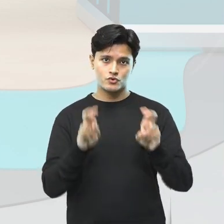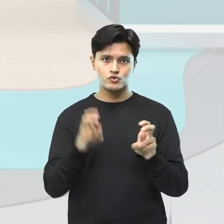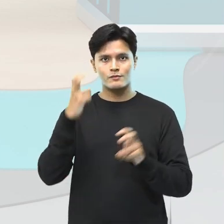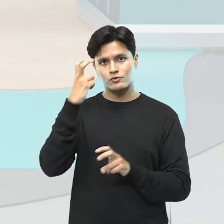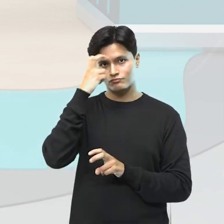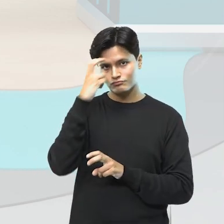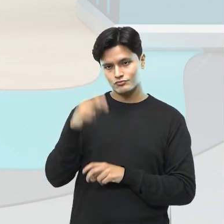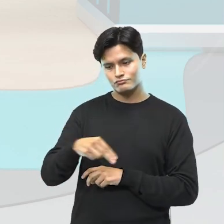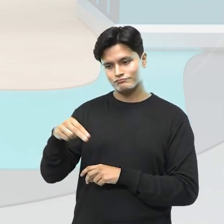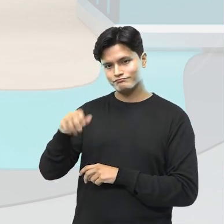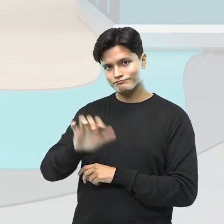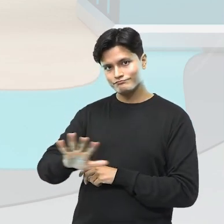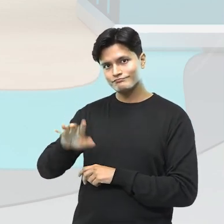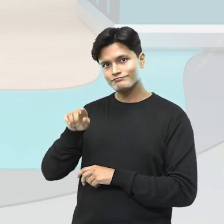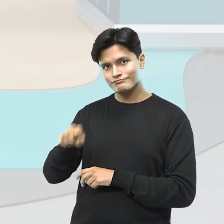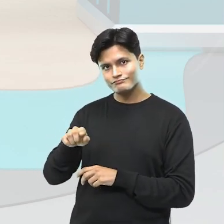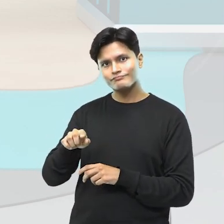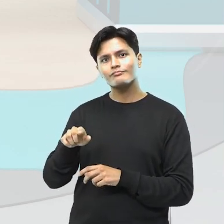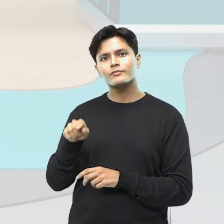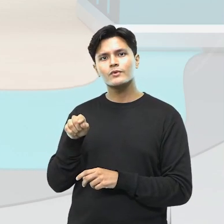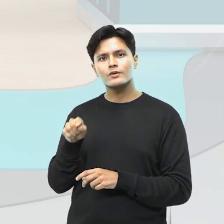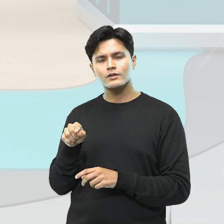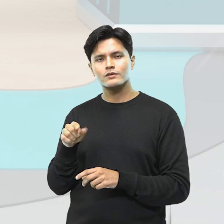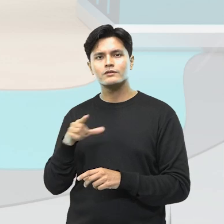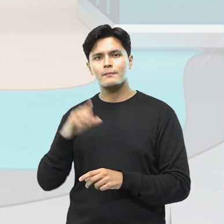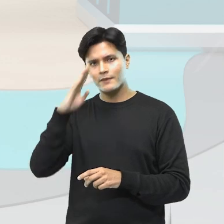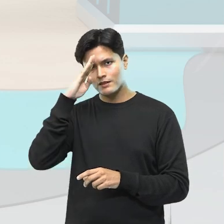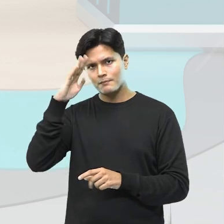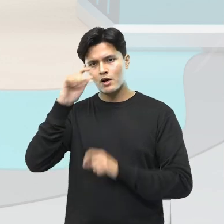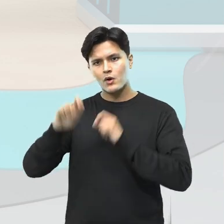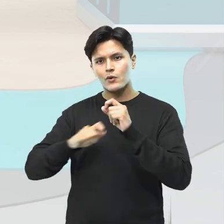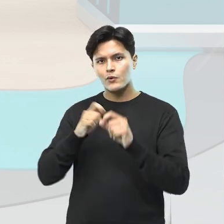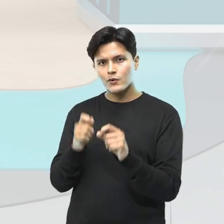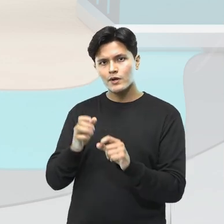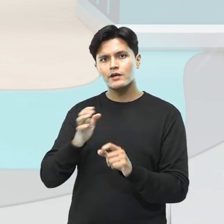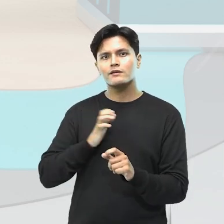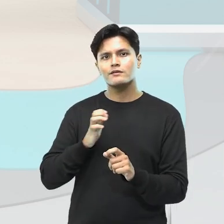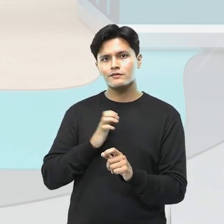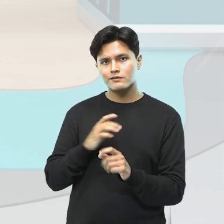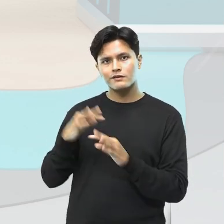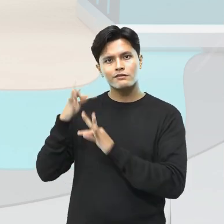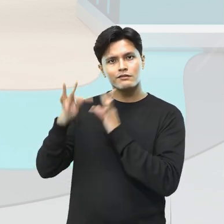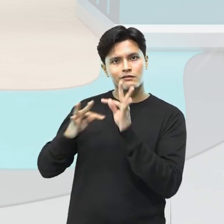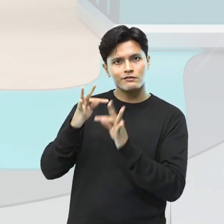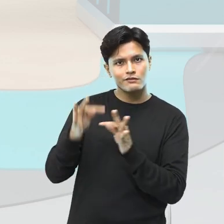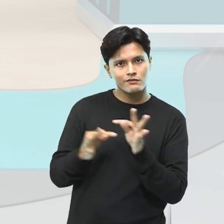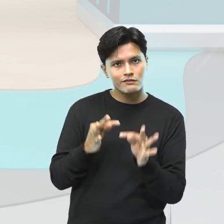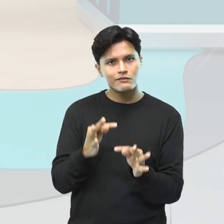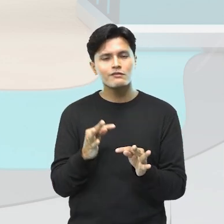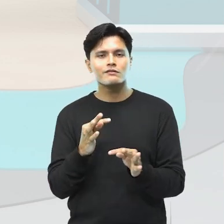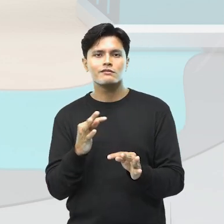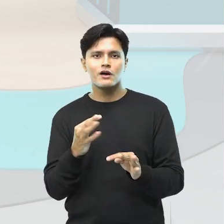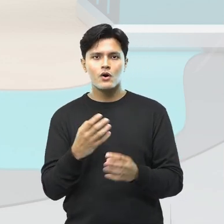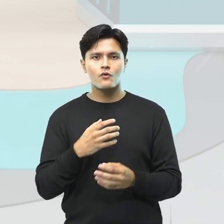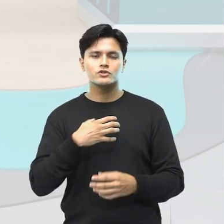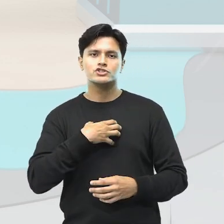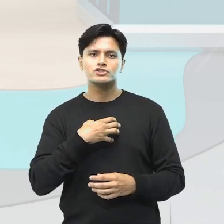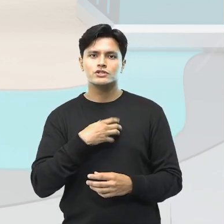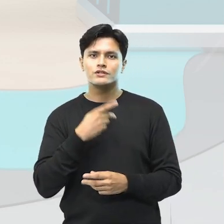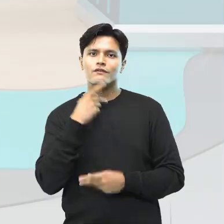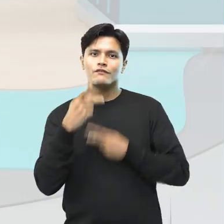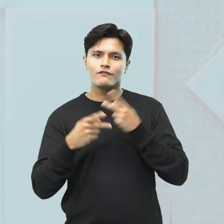se destacava pela rica tradição oral, com histórias e cantos que eles eram transmitidos de geração